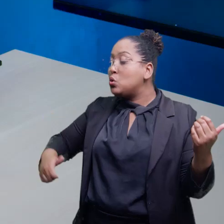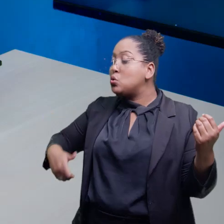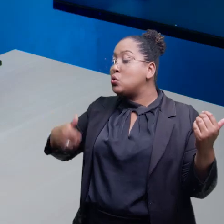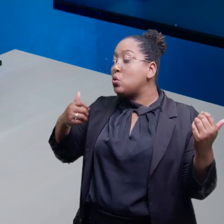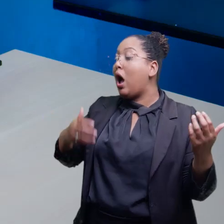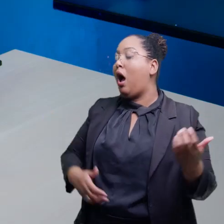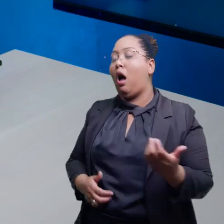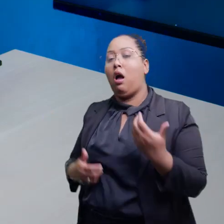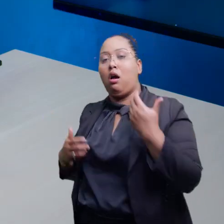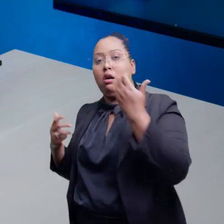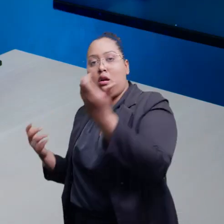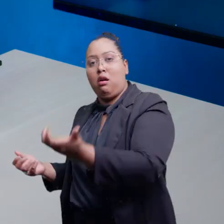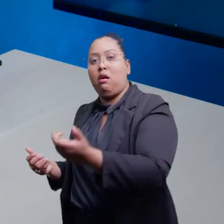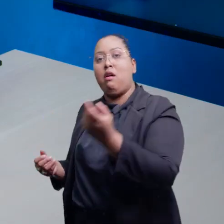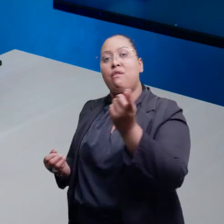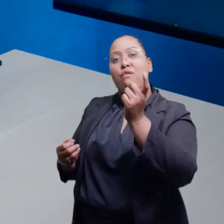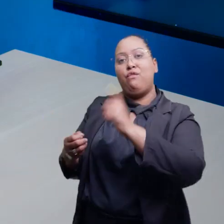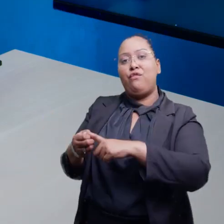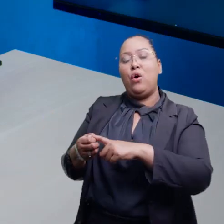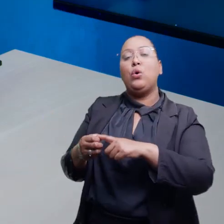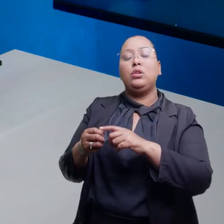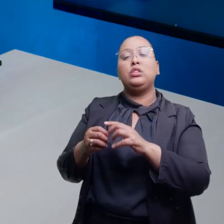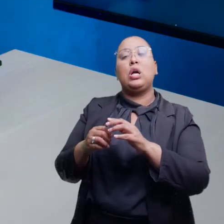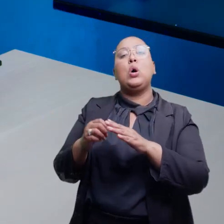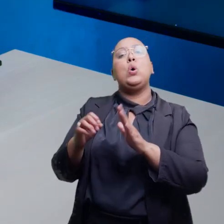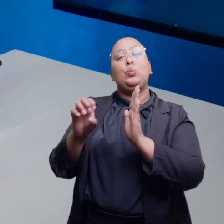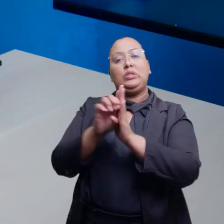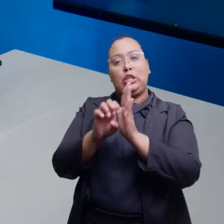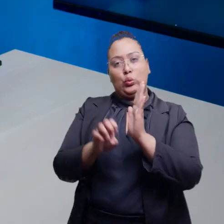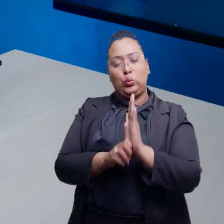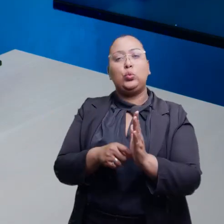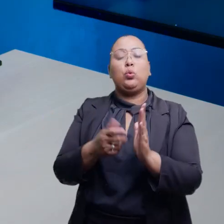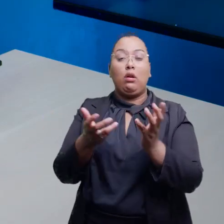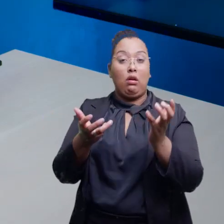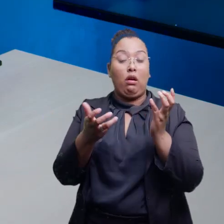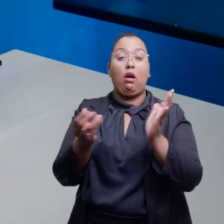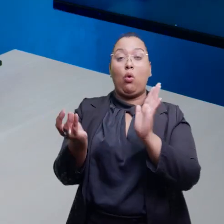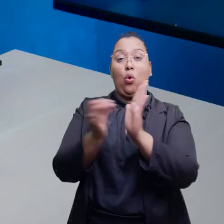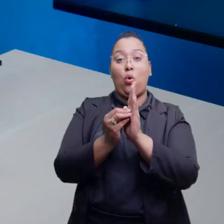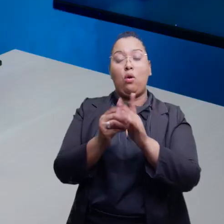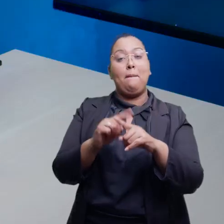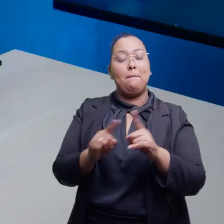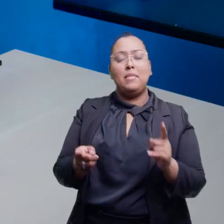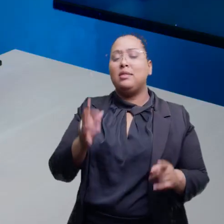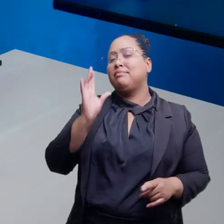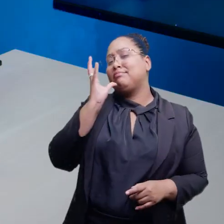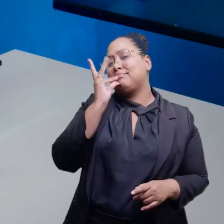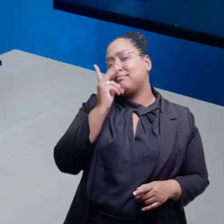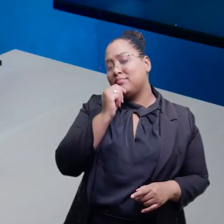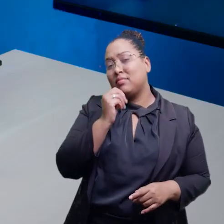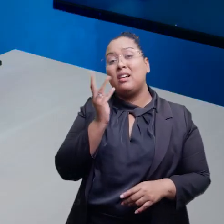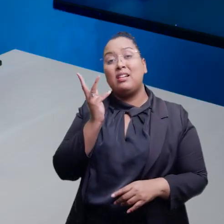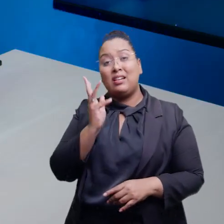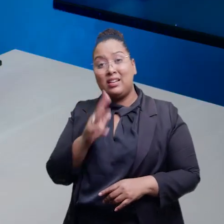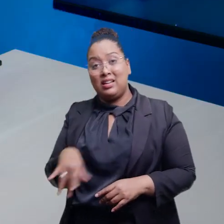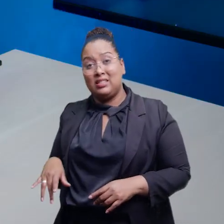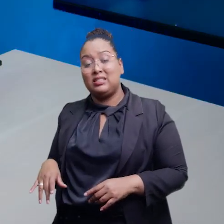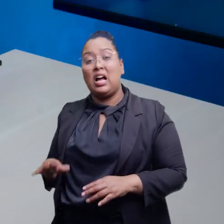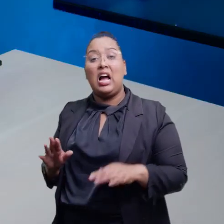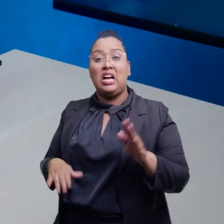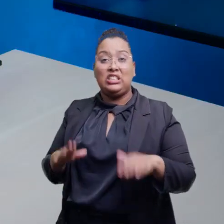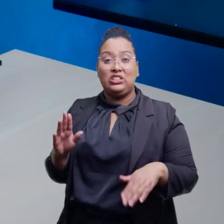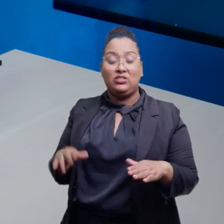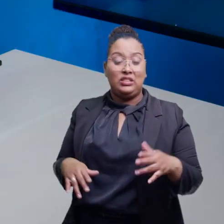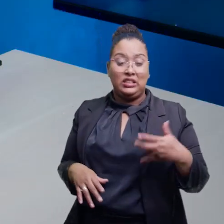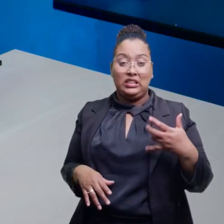A convivência familiar da família natural, né, que é o que o próprio estatuto prevê. Então, esse procedimento, ele tende a demorar. E aí, a criança, às vezes,